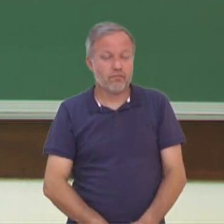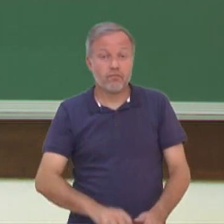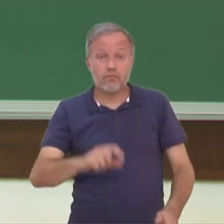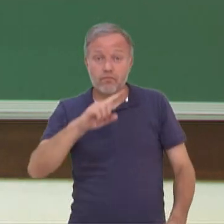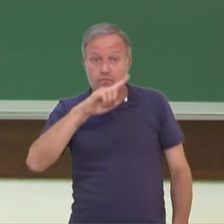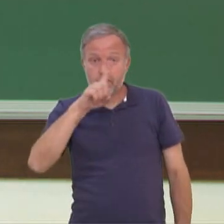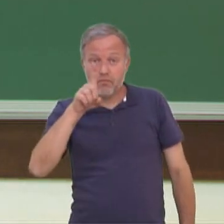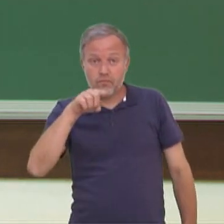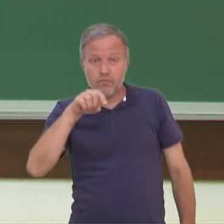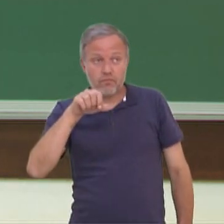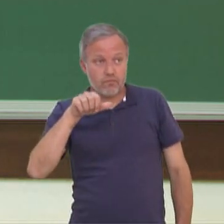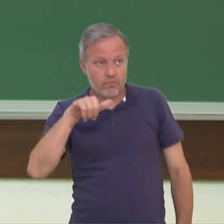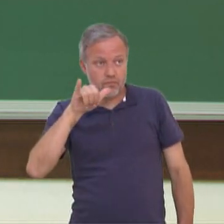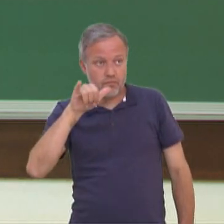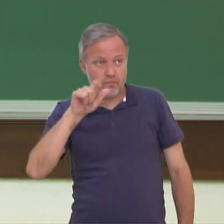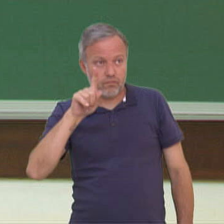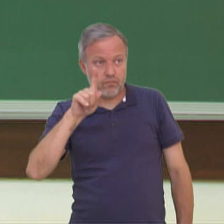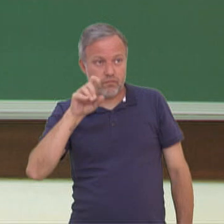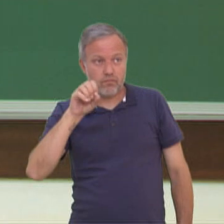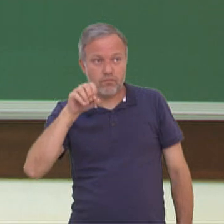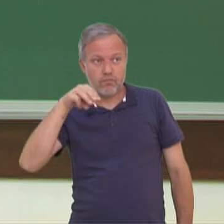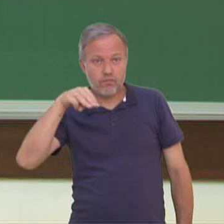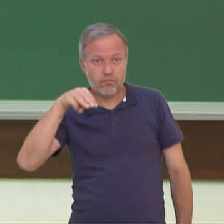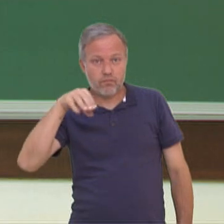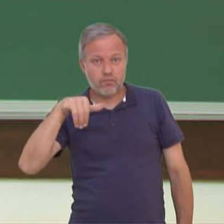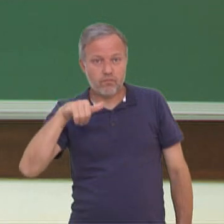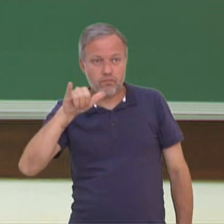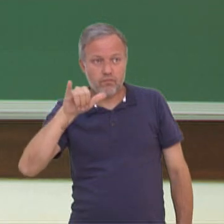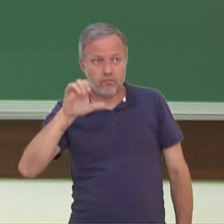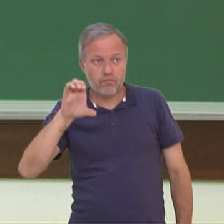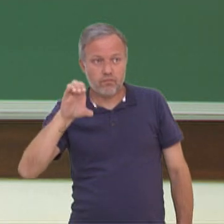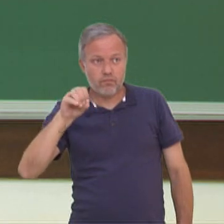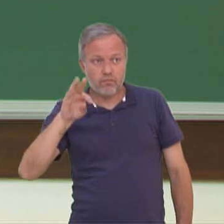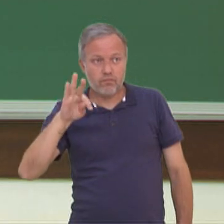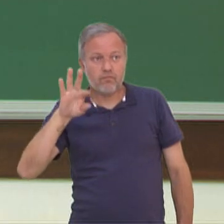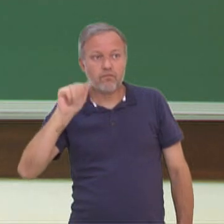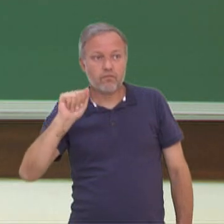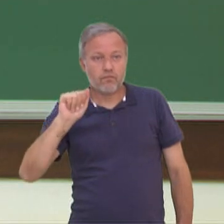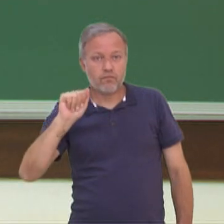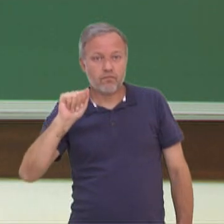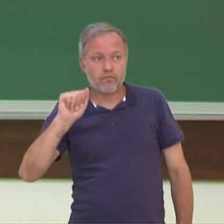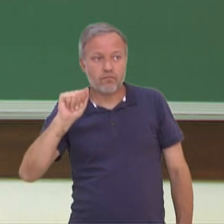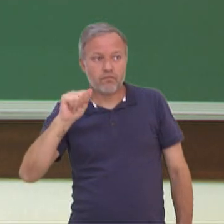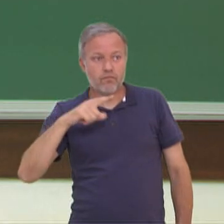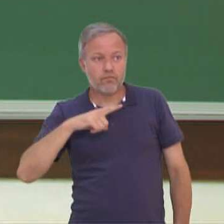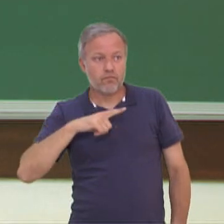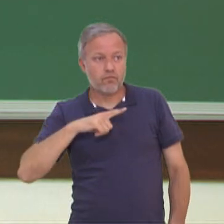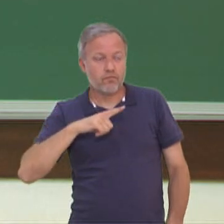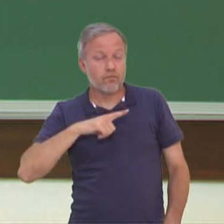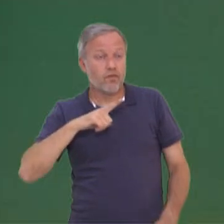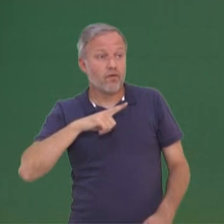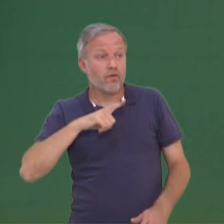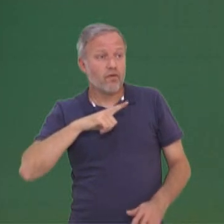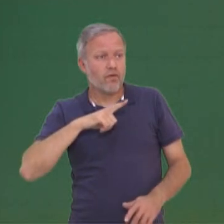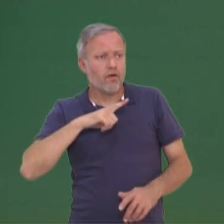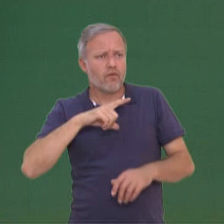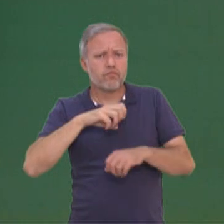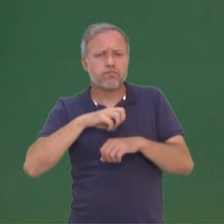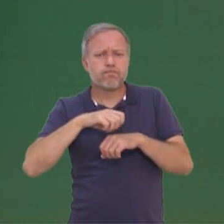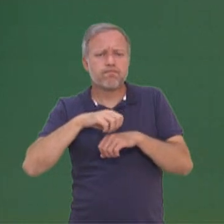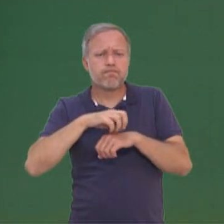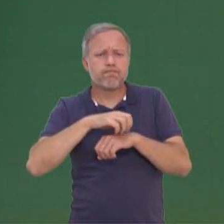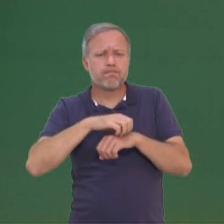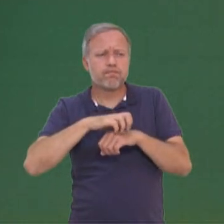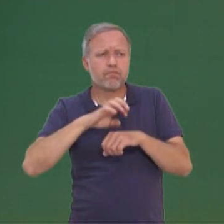Zigomicetos. Os bolores mais comuns que a gente tem. Bolores pretos, bolores verdes e bolores brancos. Principalmente o preto é um zigomiceto.